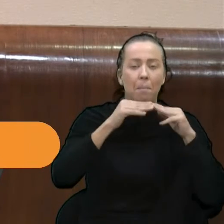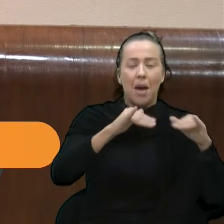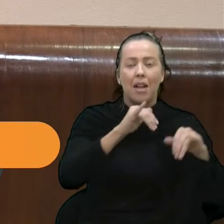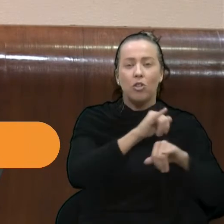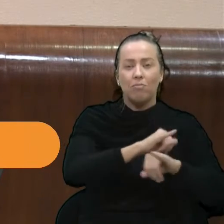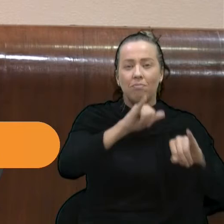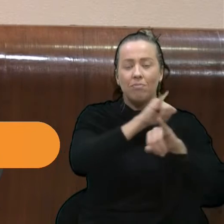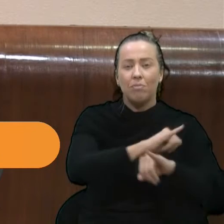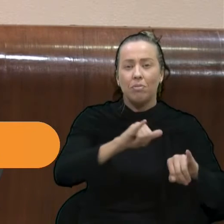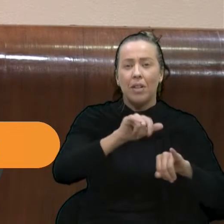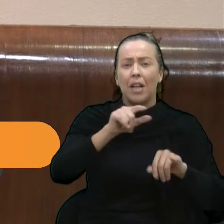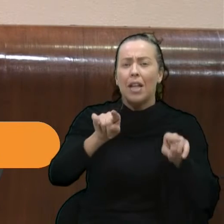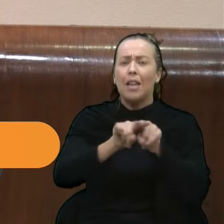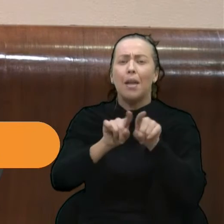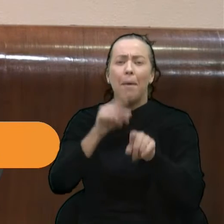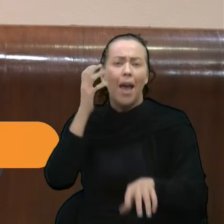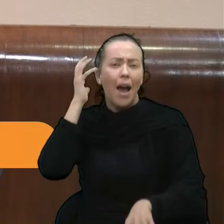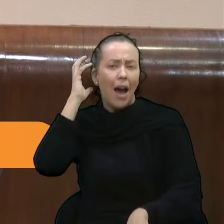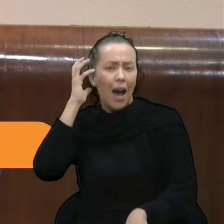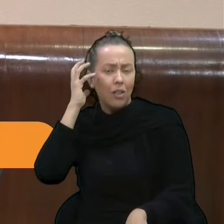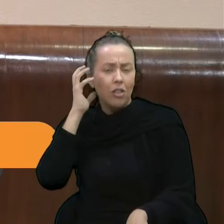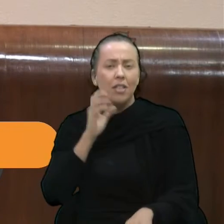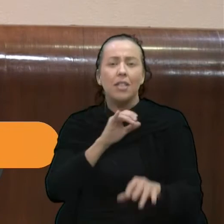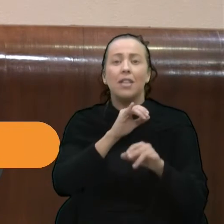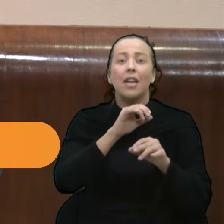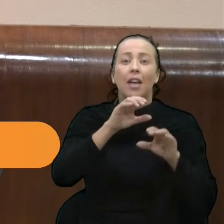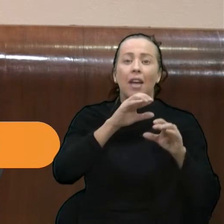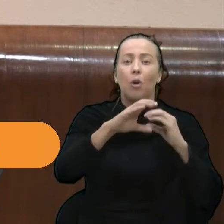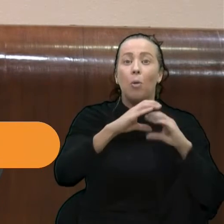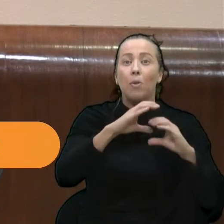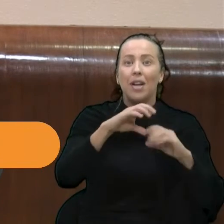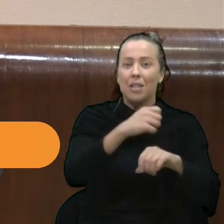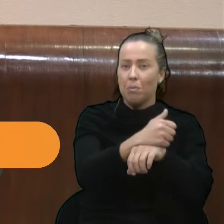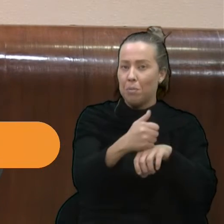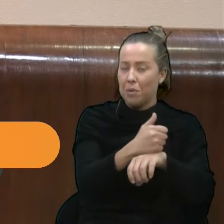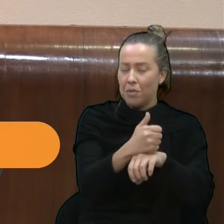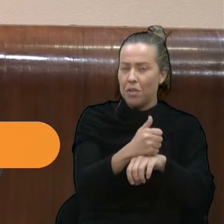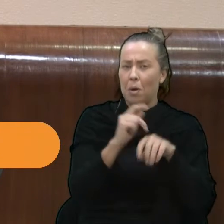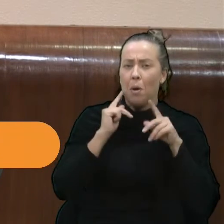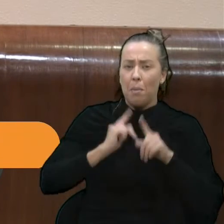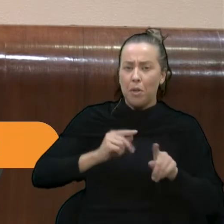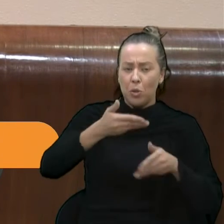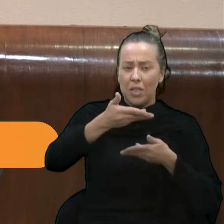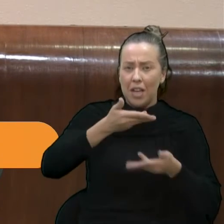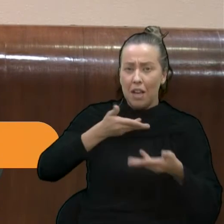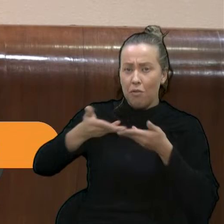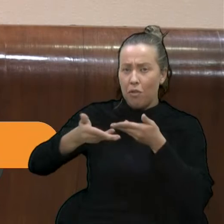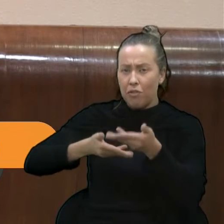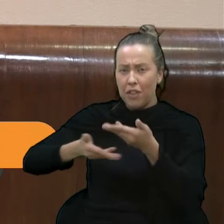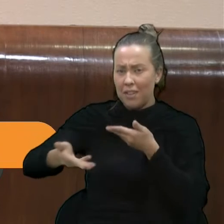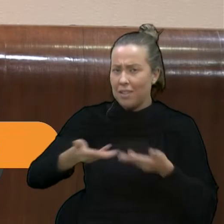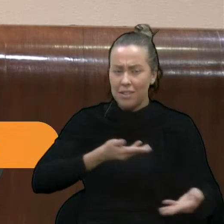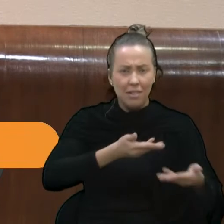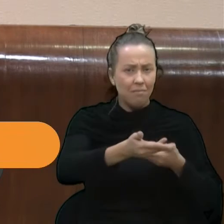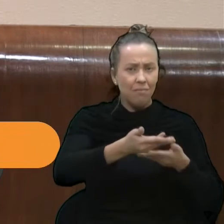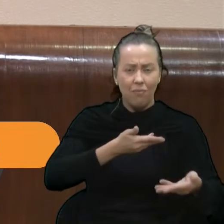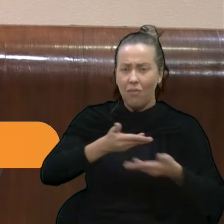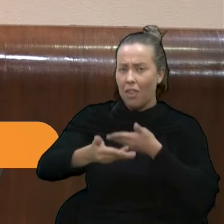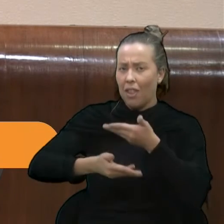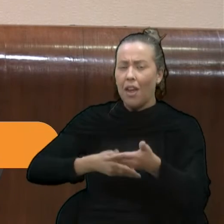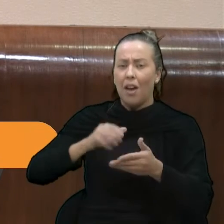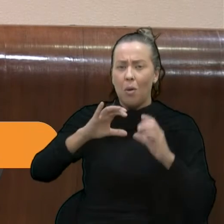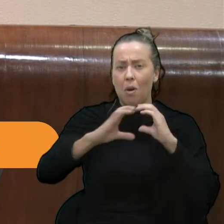são radialistas e comunicadores. Pessoas envolvidas com a comunicação aqui na Câmara